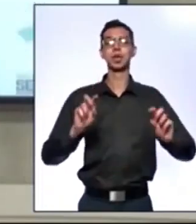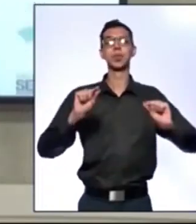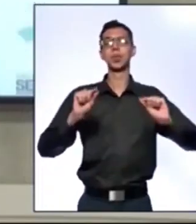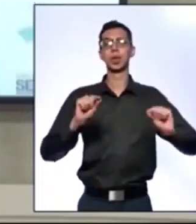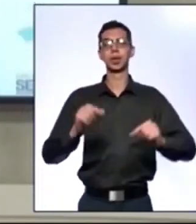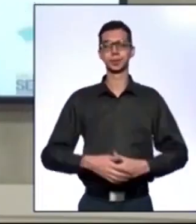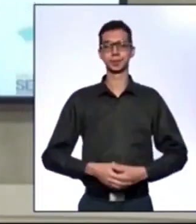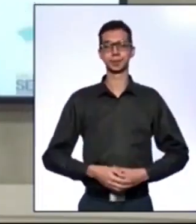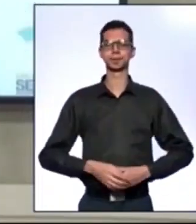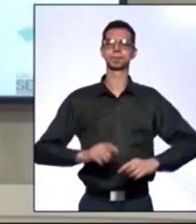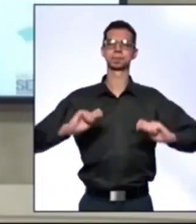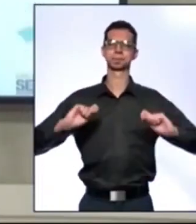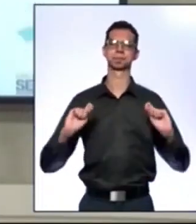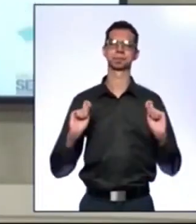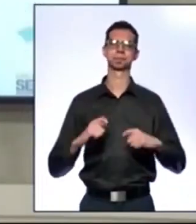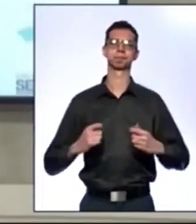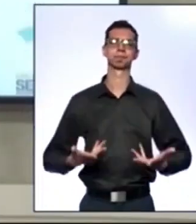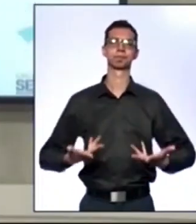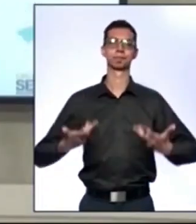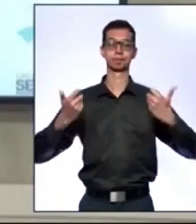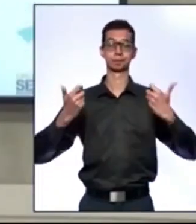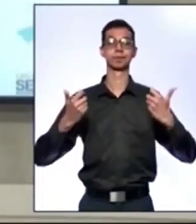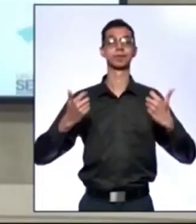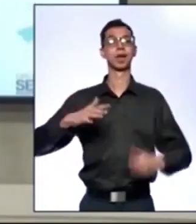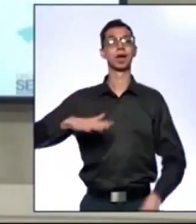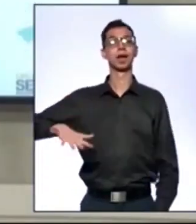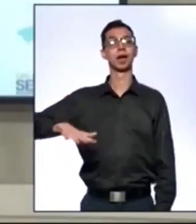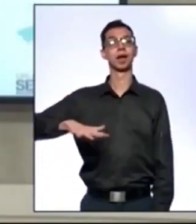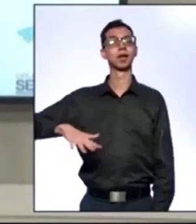competência da área, que é